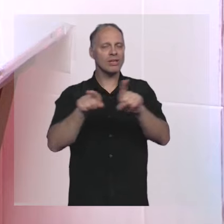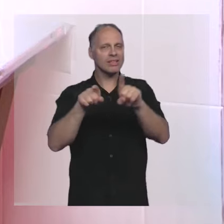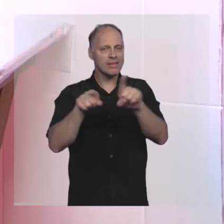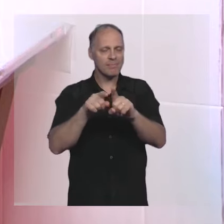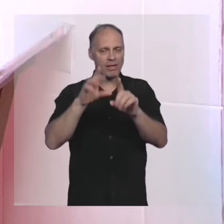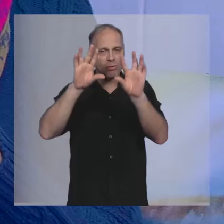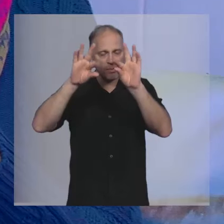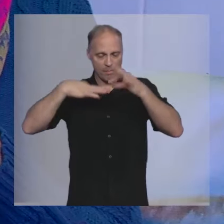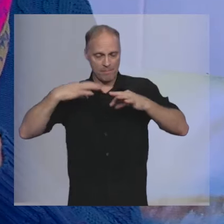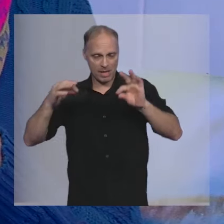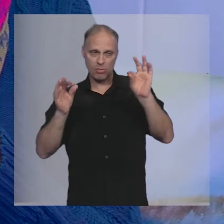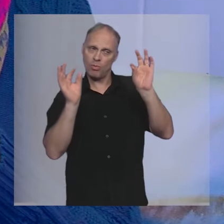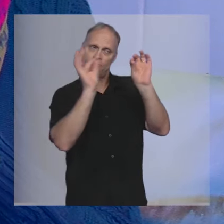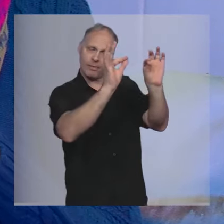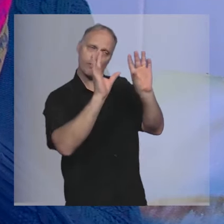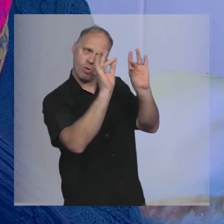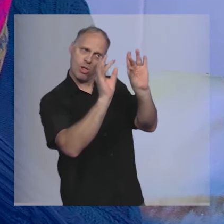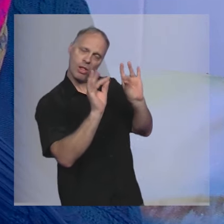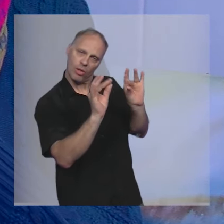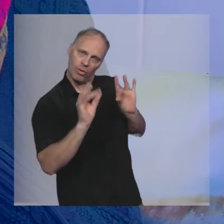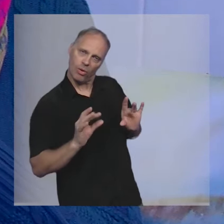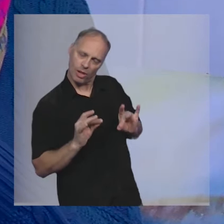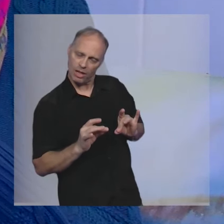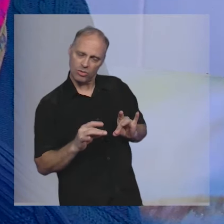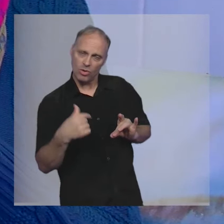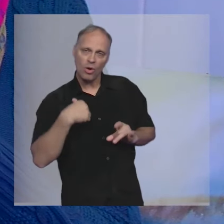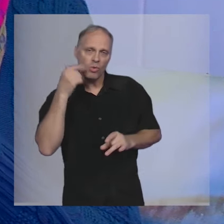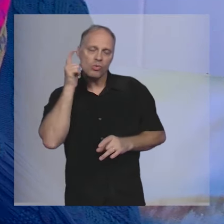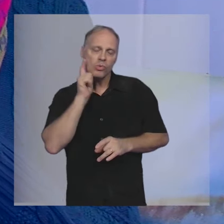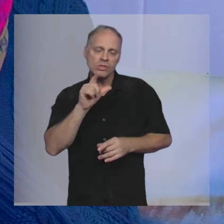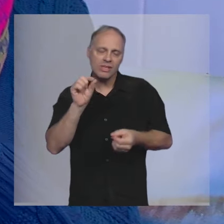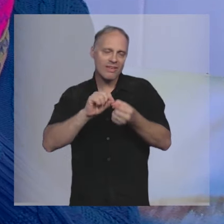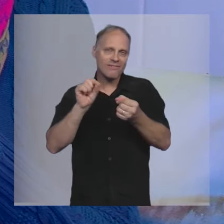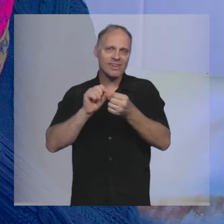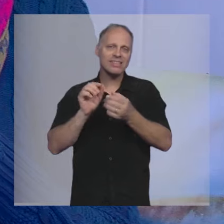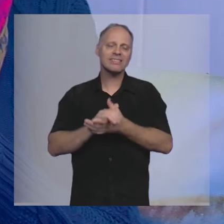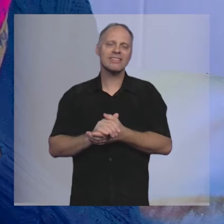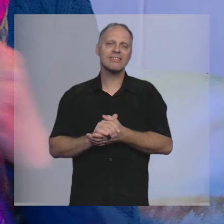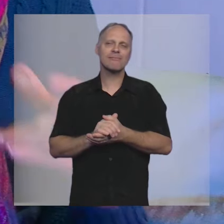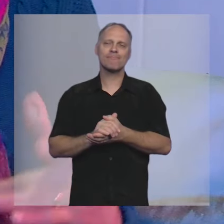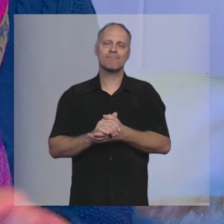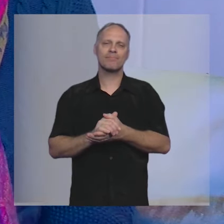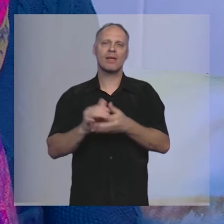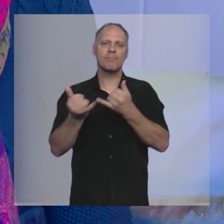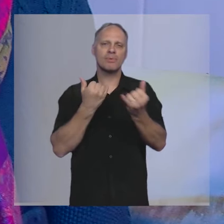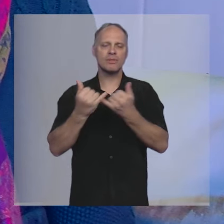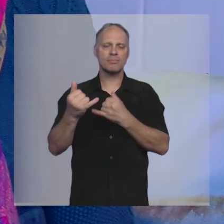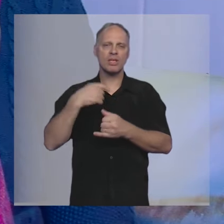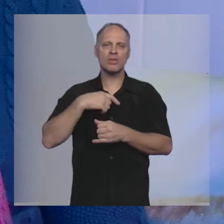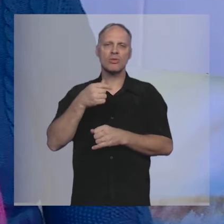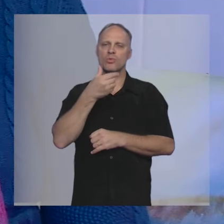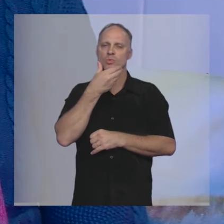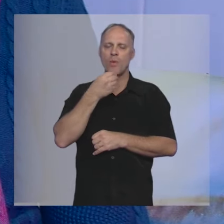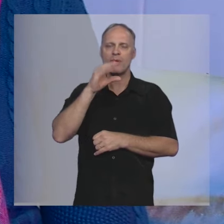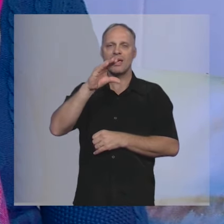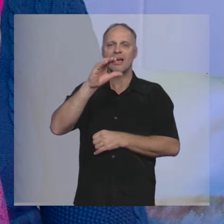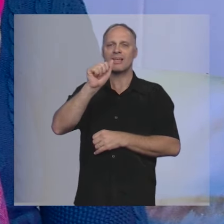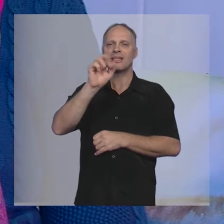panos colados, eu consegui, eu tirei, o Carlos Galo, que